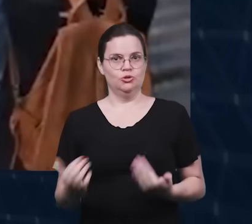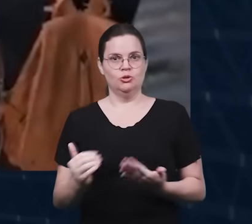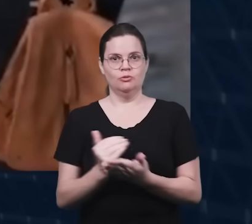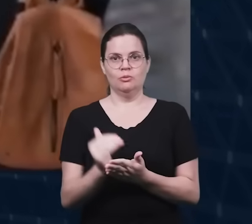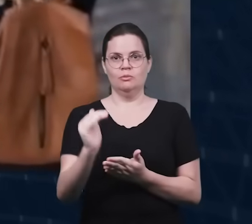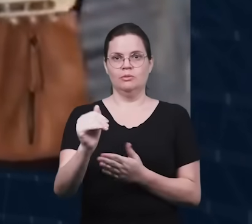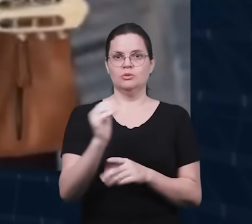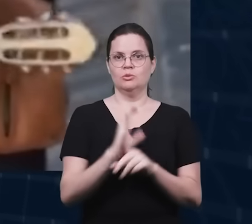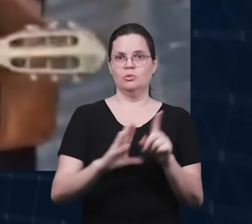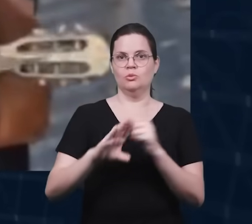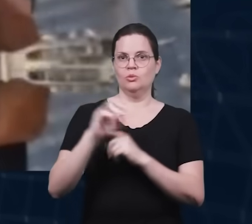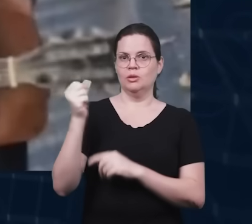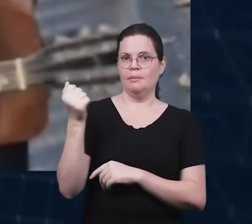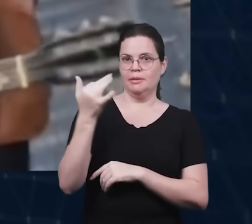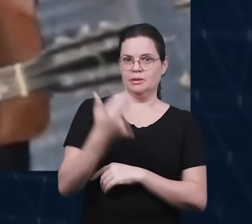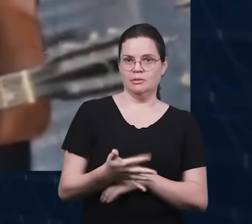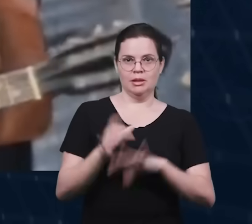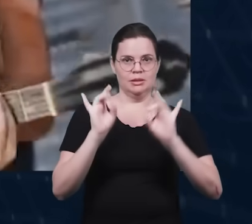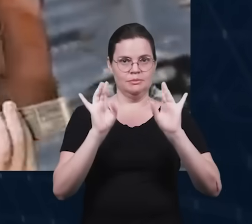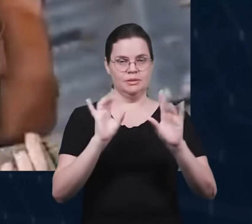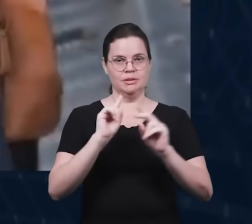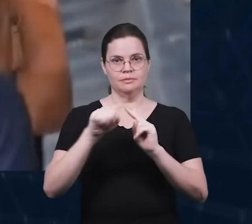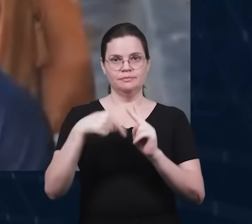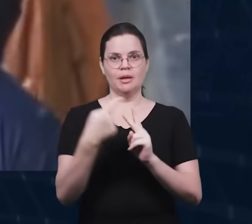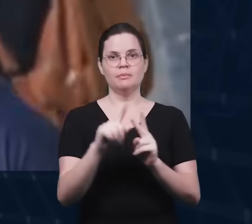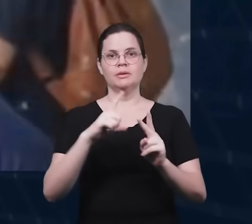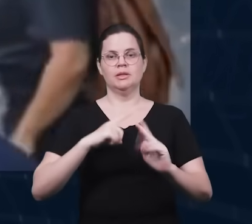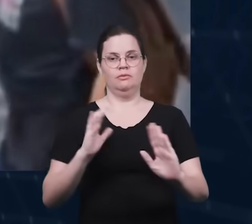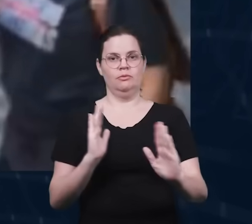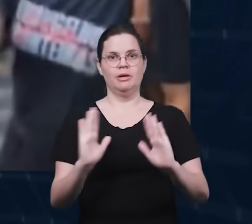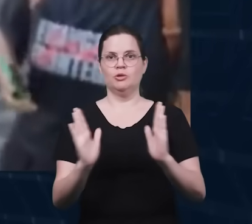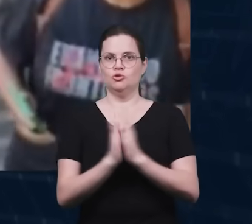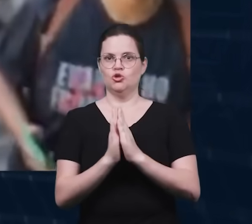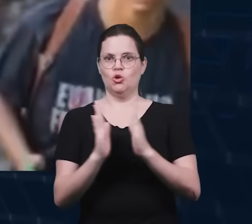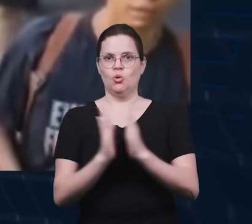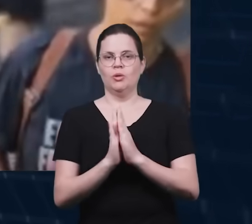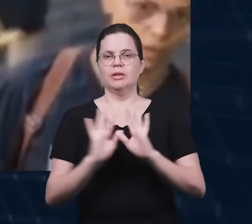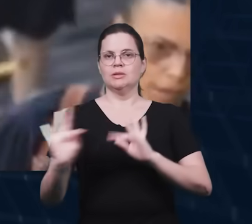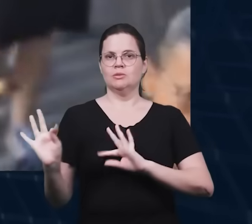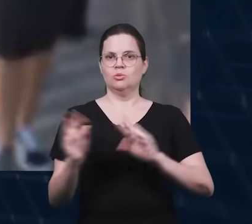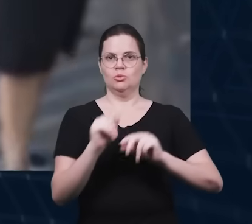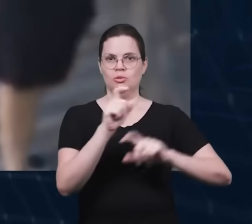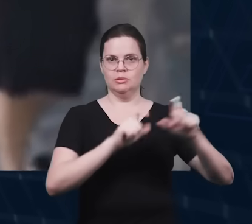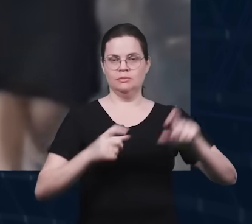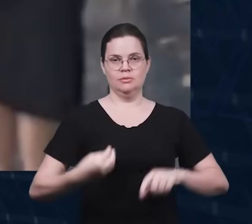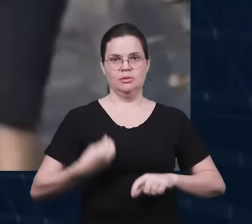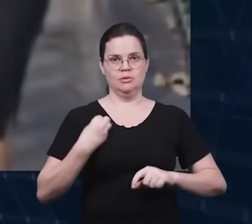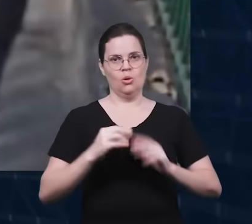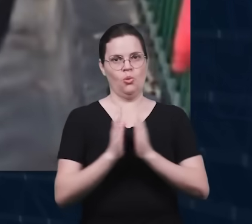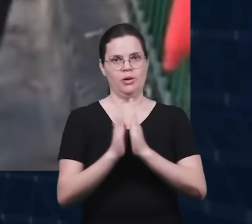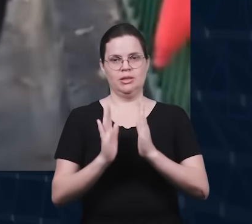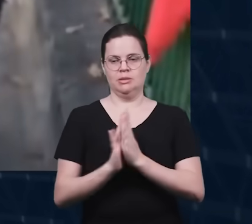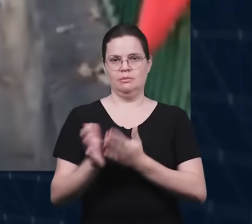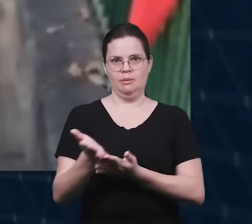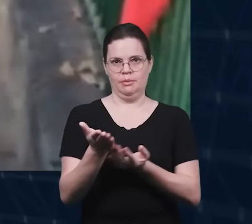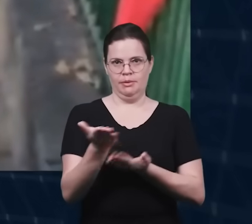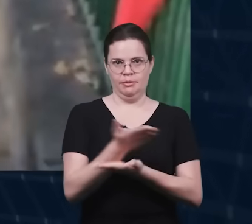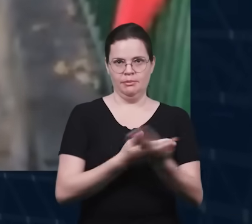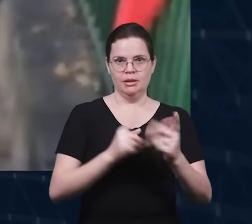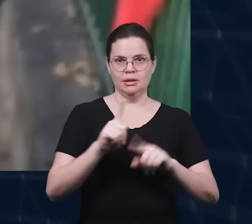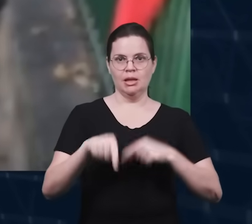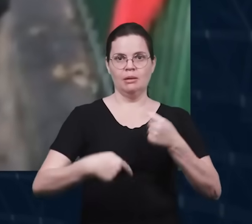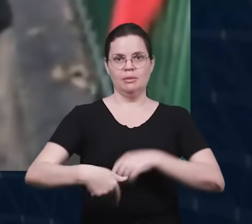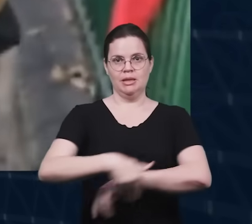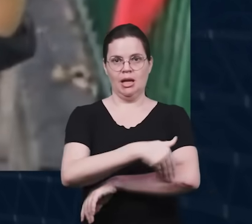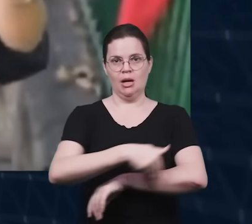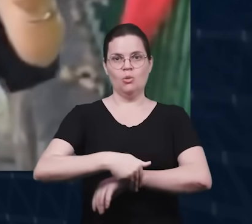com uma madrugada especial. Em seguida, foi realizado um plantão de oração com todos os participantes. Logo depois, as ruas do centro